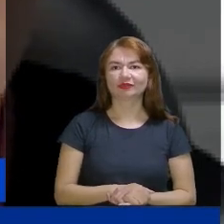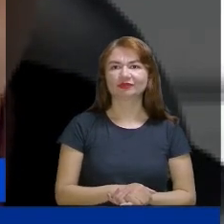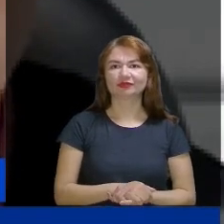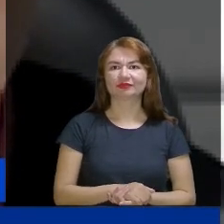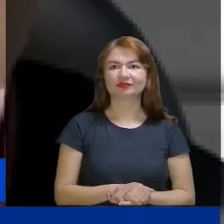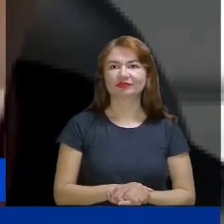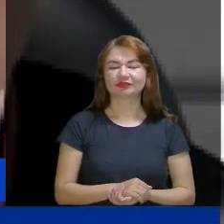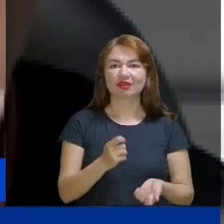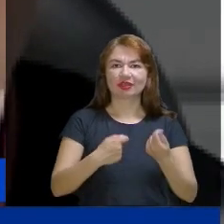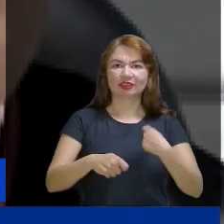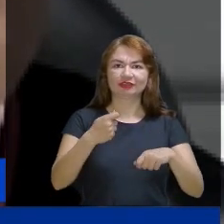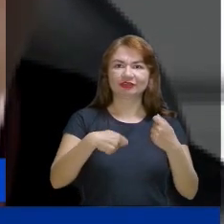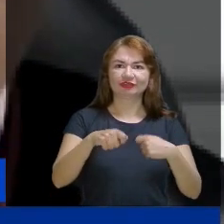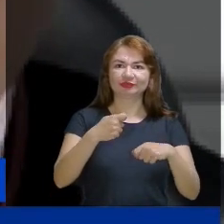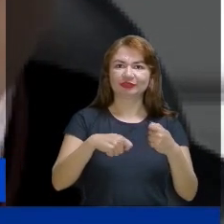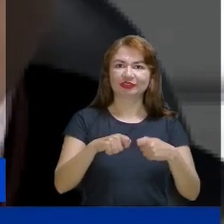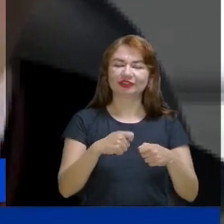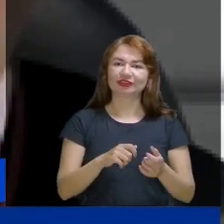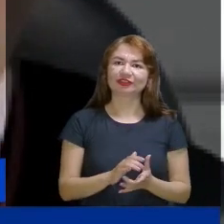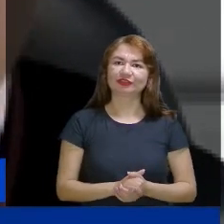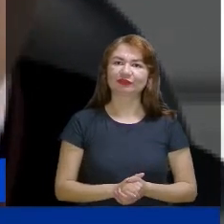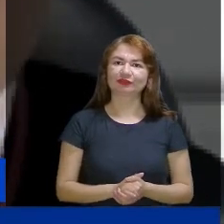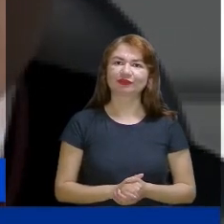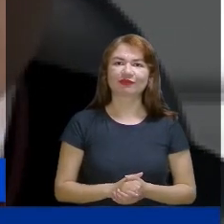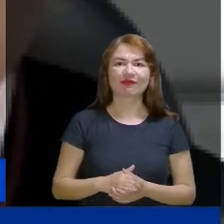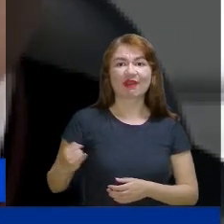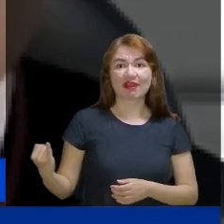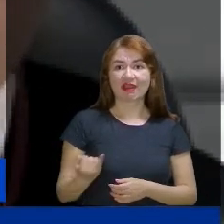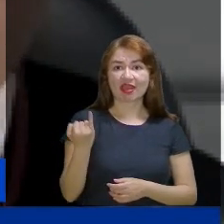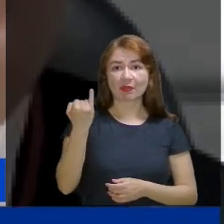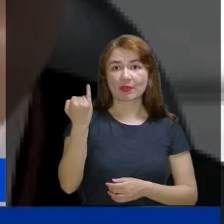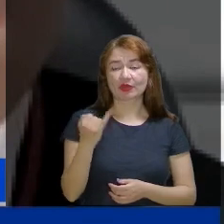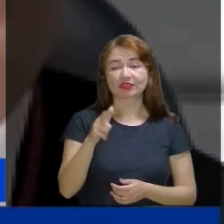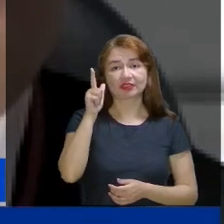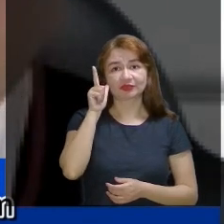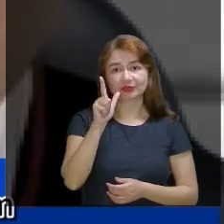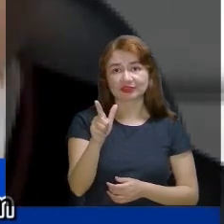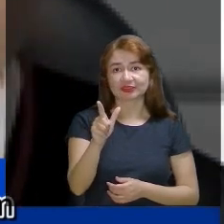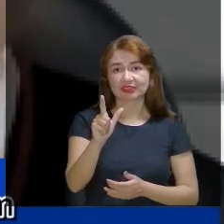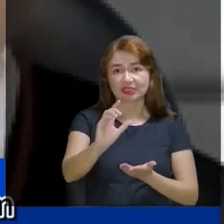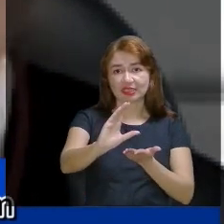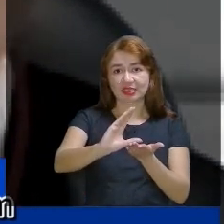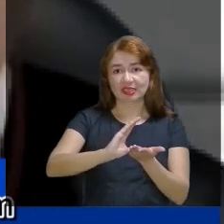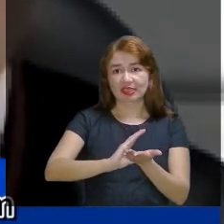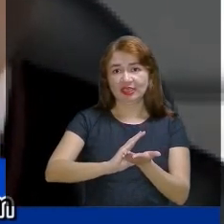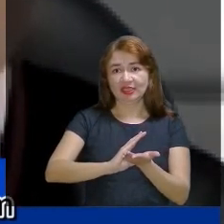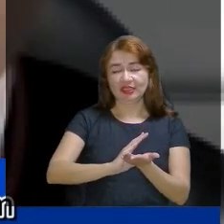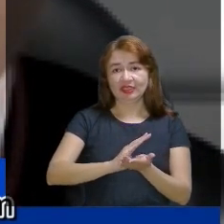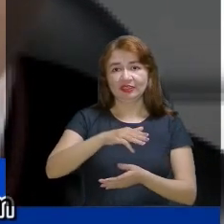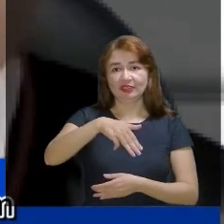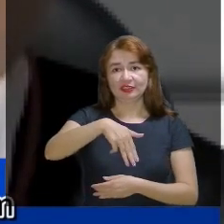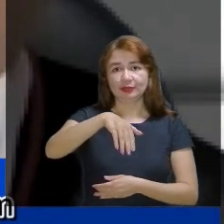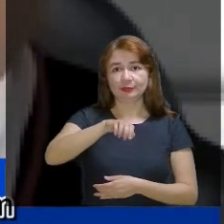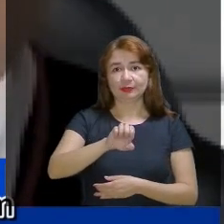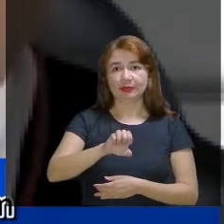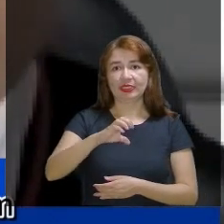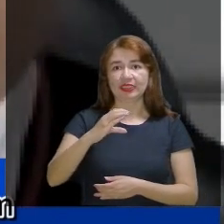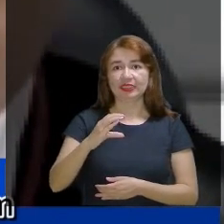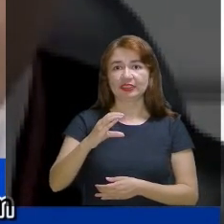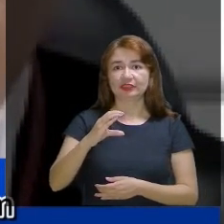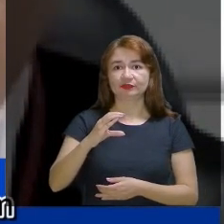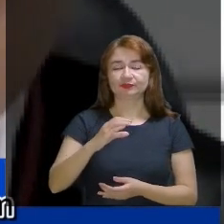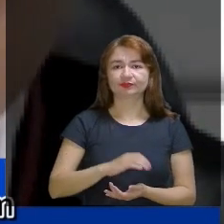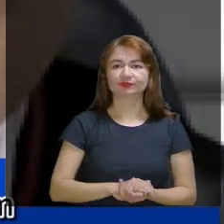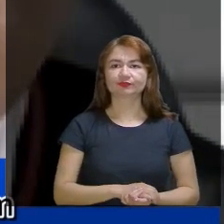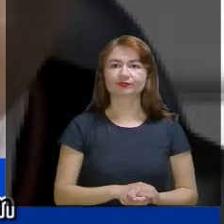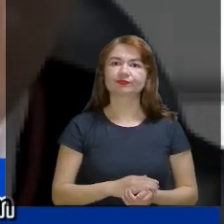processo administrativo na ocasião era fundamental para conseguirmos uma verba do Ministério da Educação, né? Então